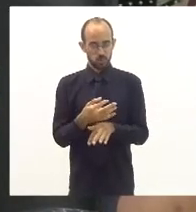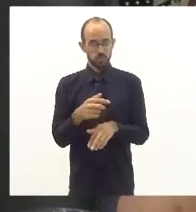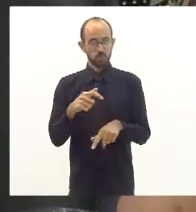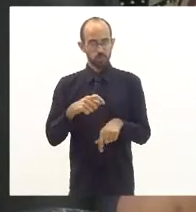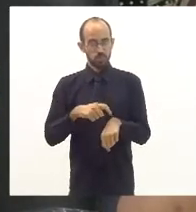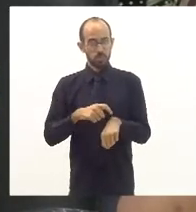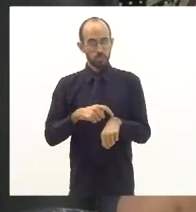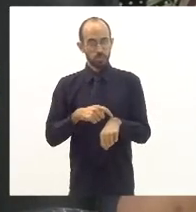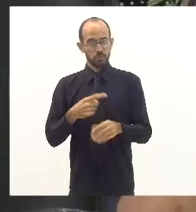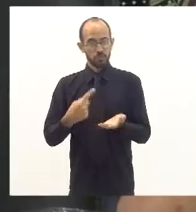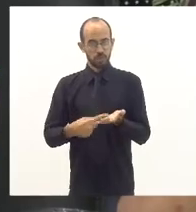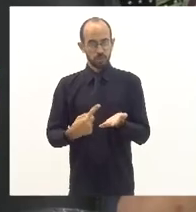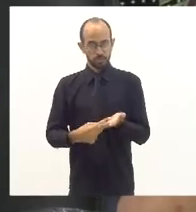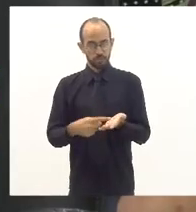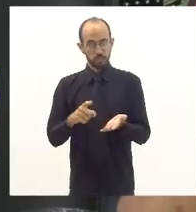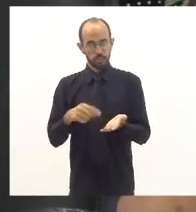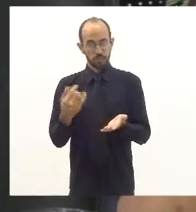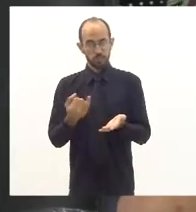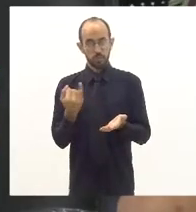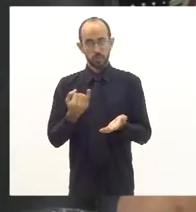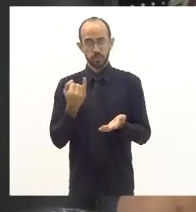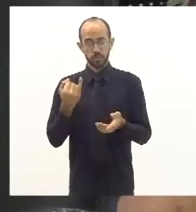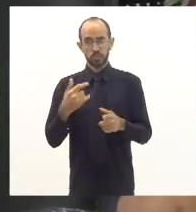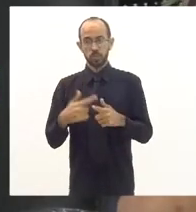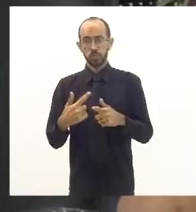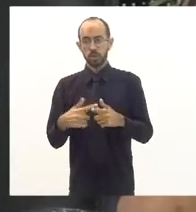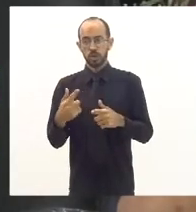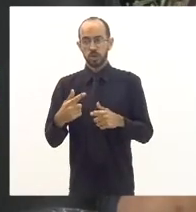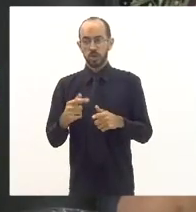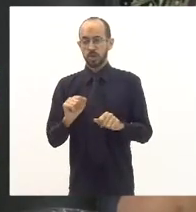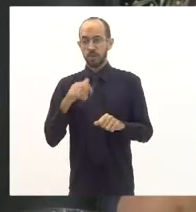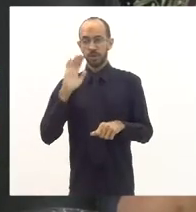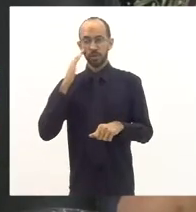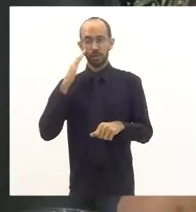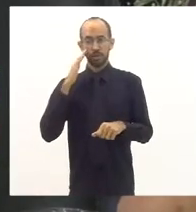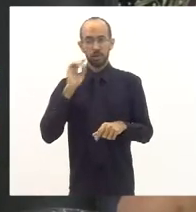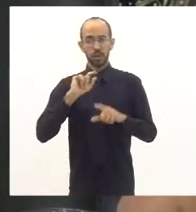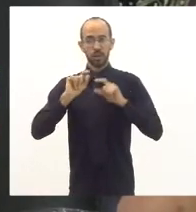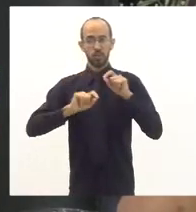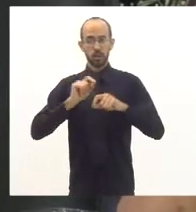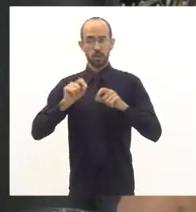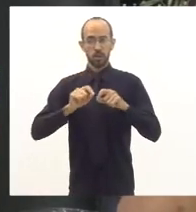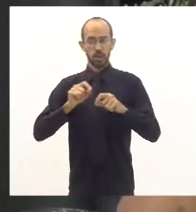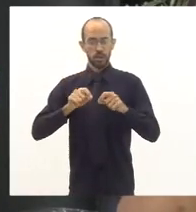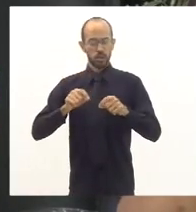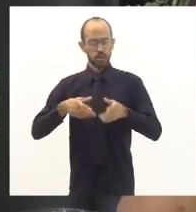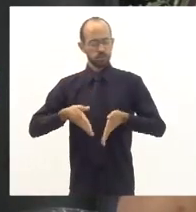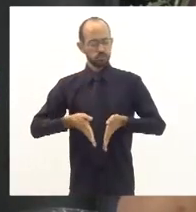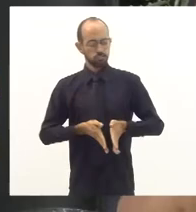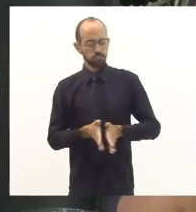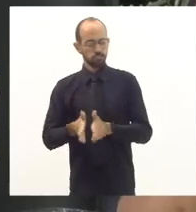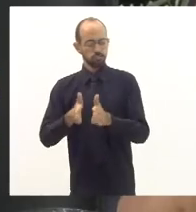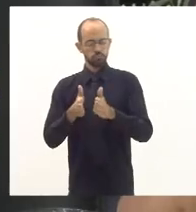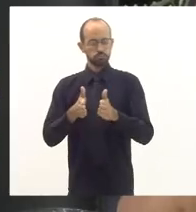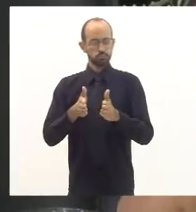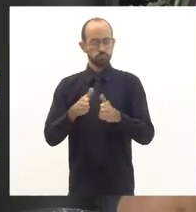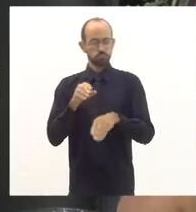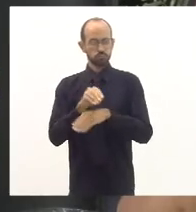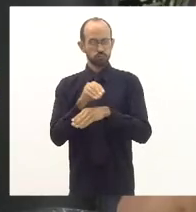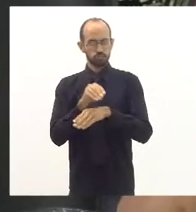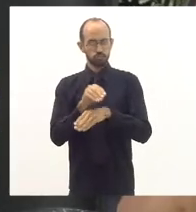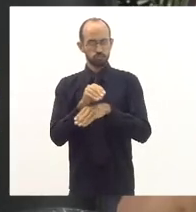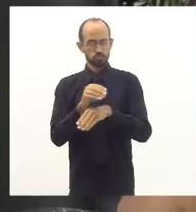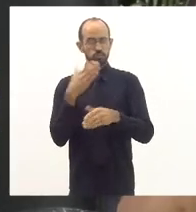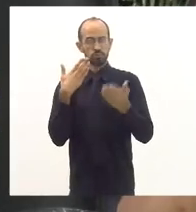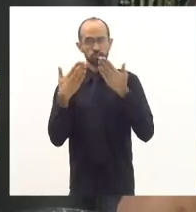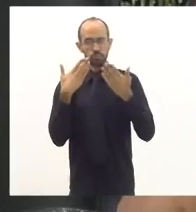entender, e a gente tem estudado isso em relação ao itinerário terapêutico, ao itinerário de cuidar do